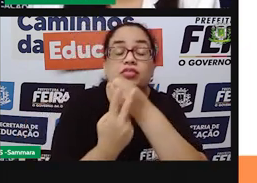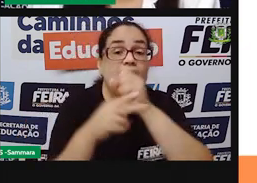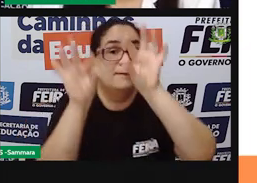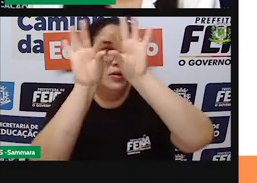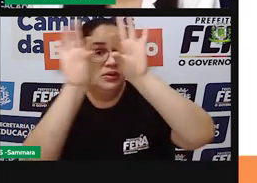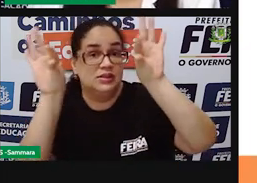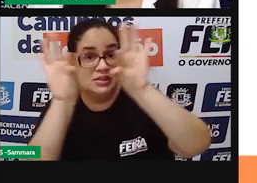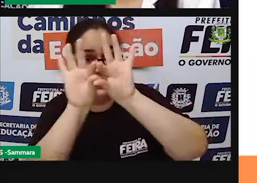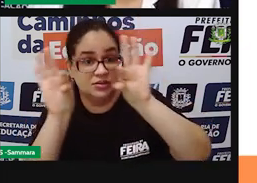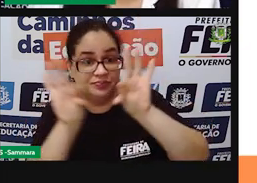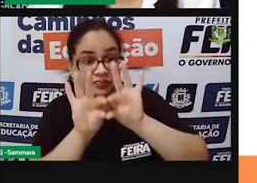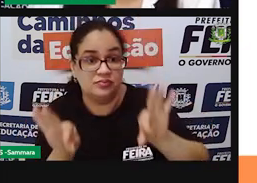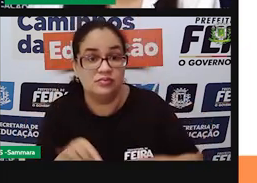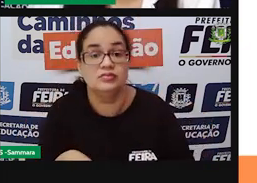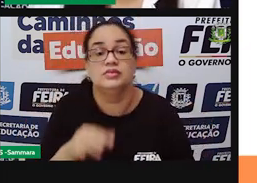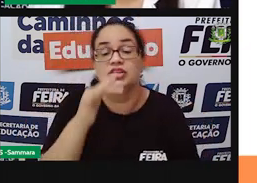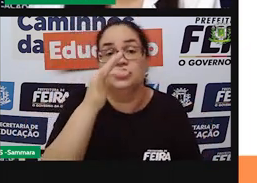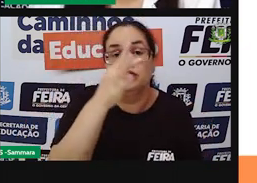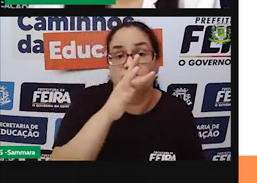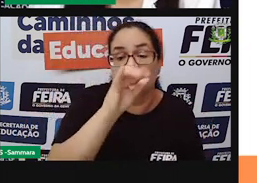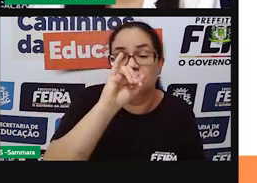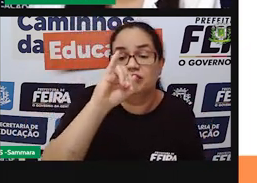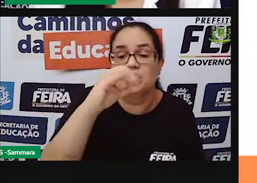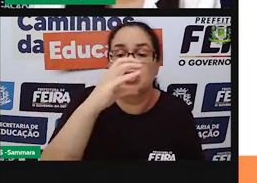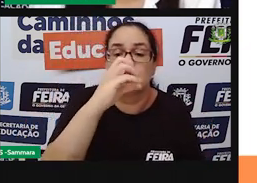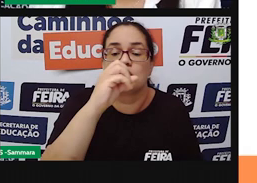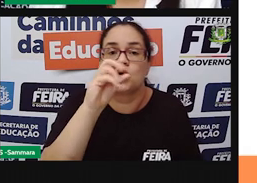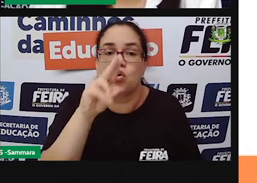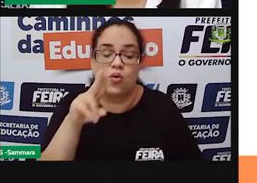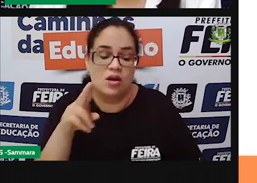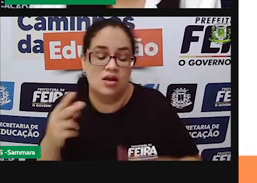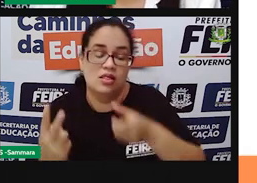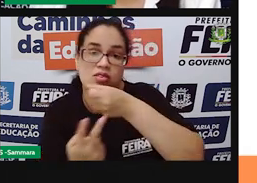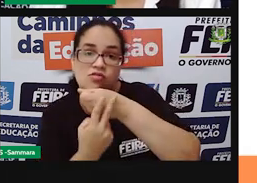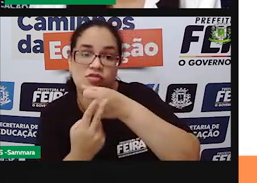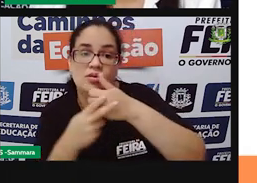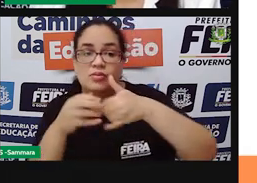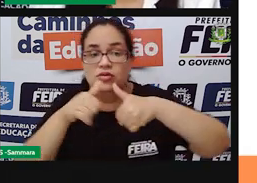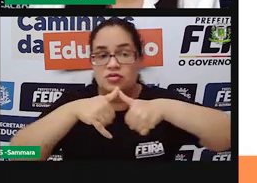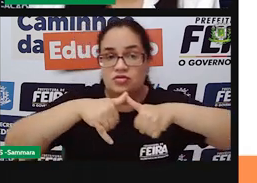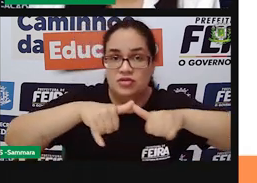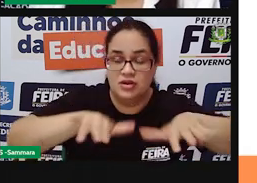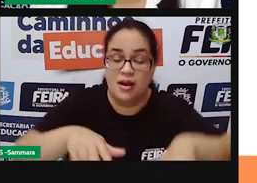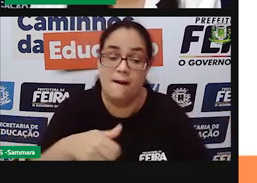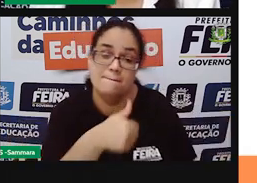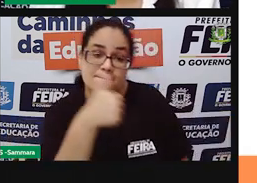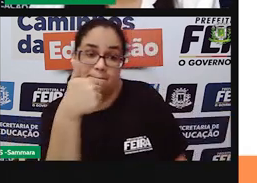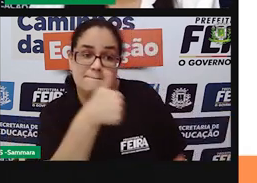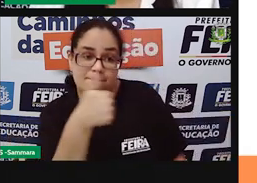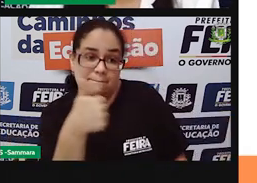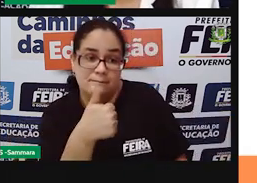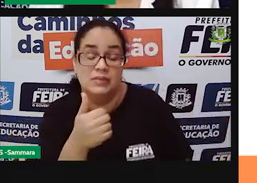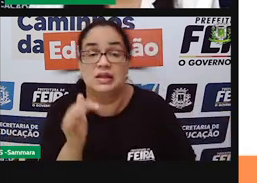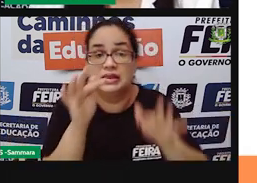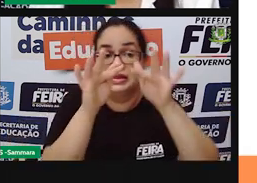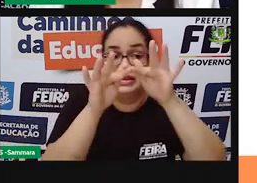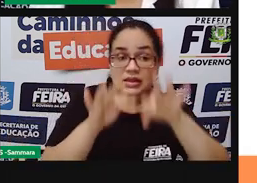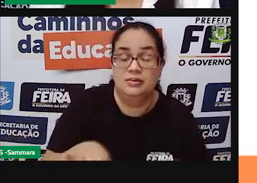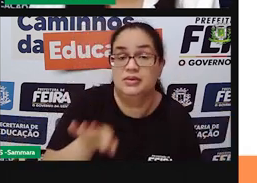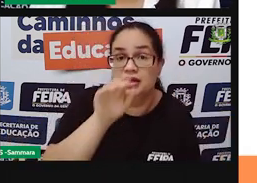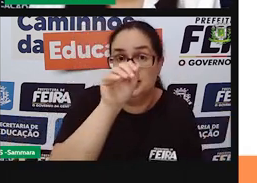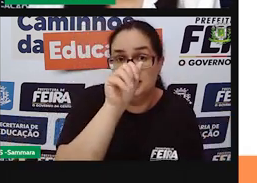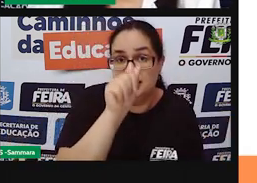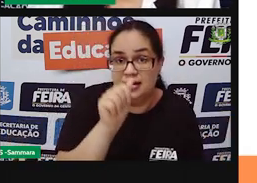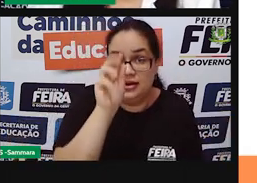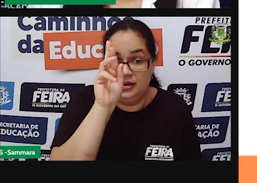frase? Ficou, que vem do verbo ficar. Primeira conjugação, ó, verbos terminados em